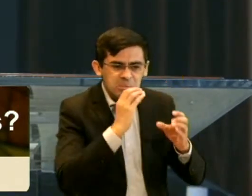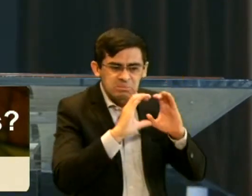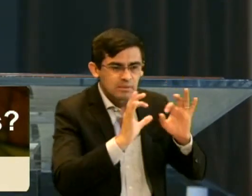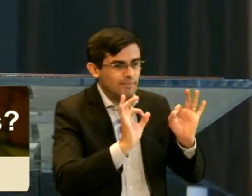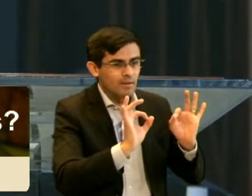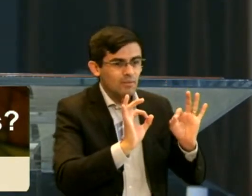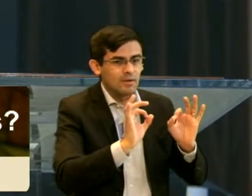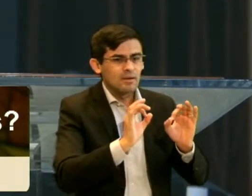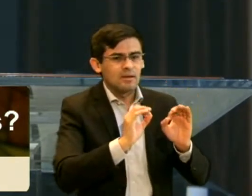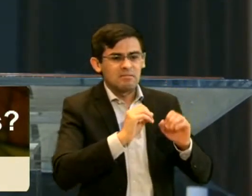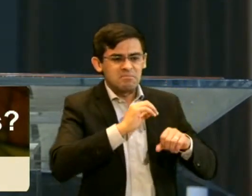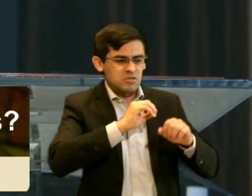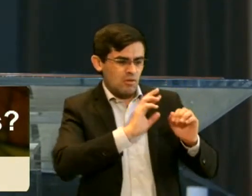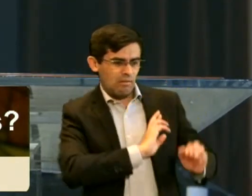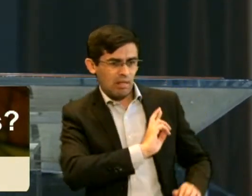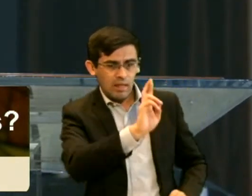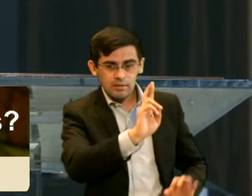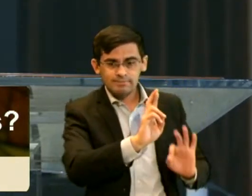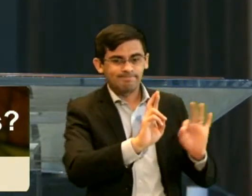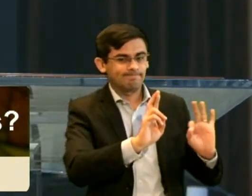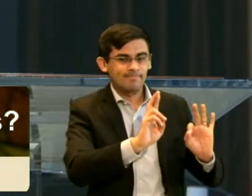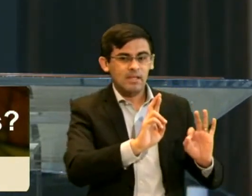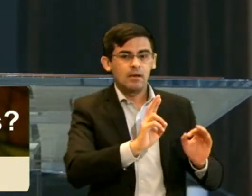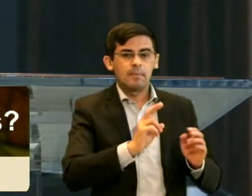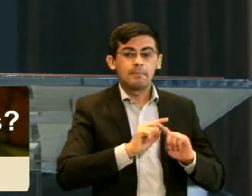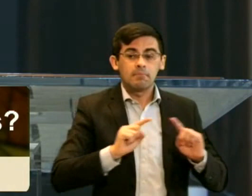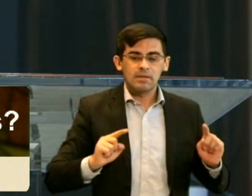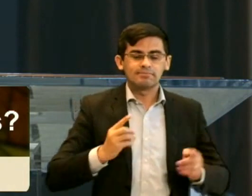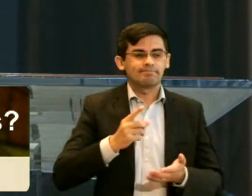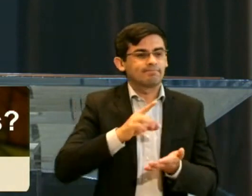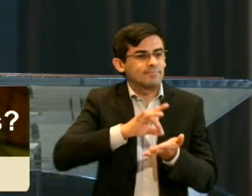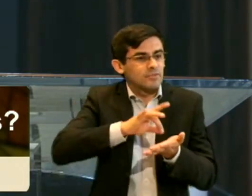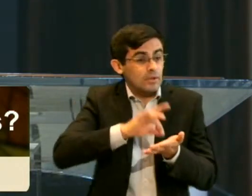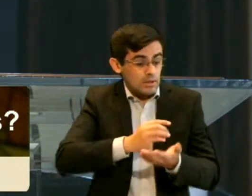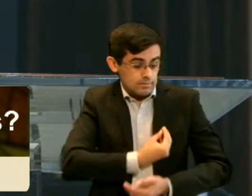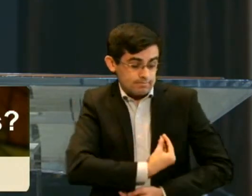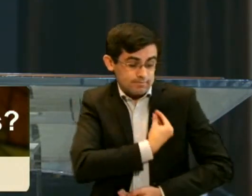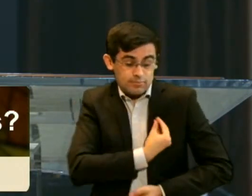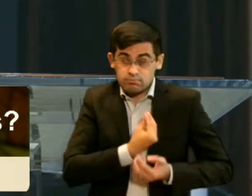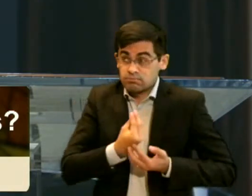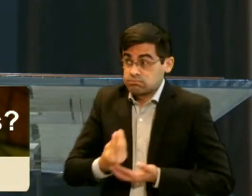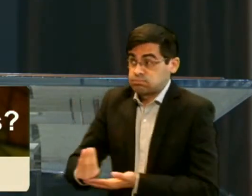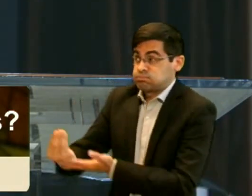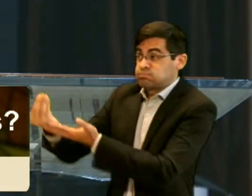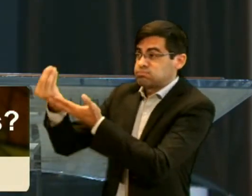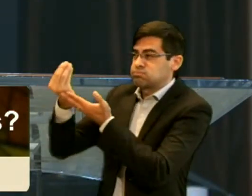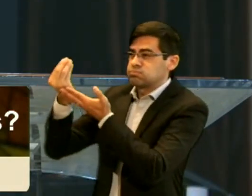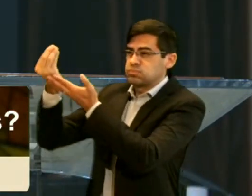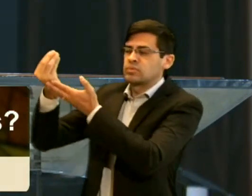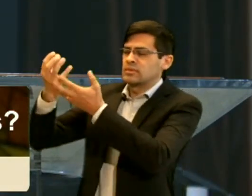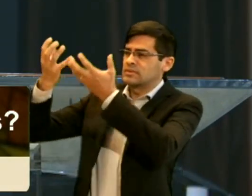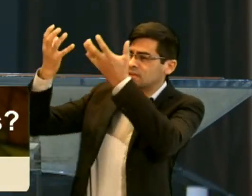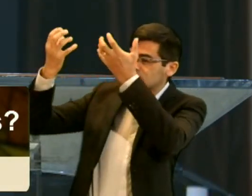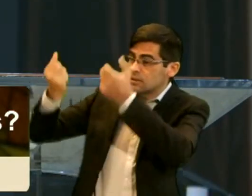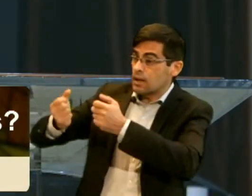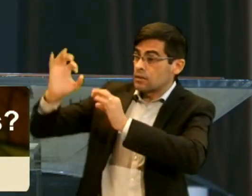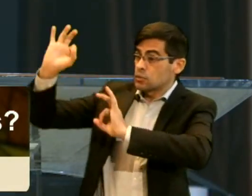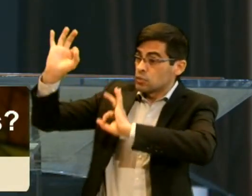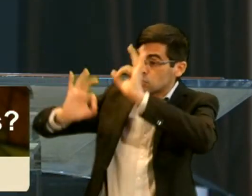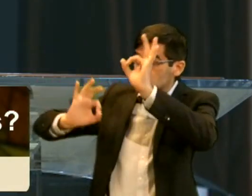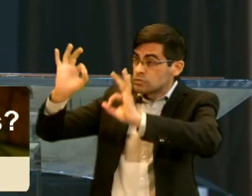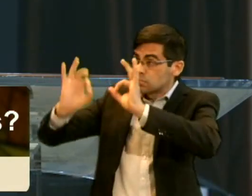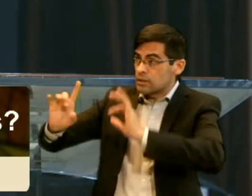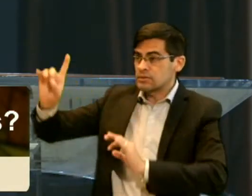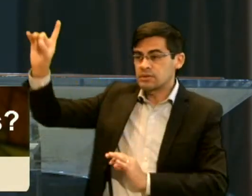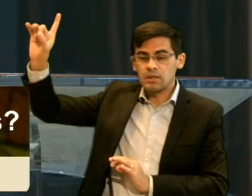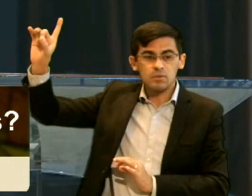uma liturgia. Ela é uma entrega de vida. É uma entrega aos planos de Deus. É uma